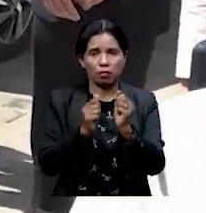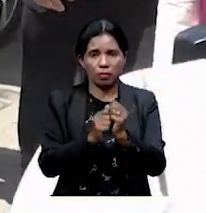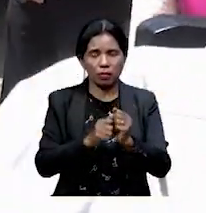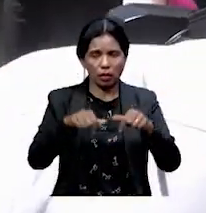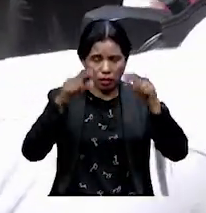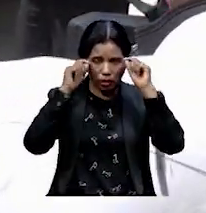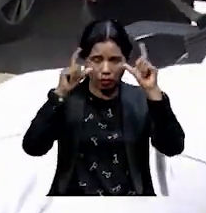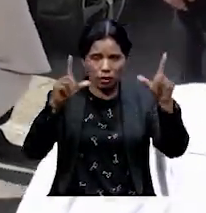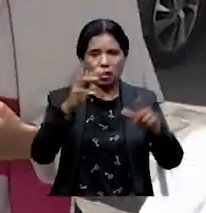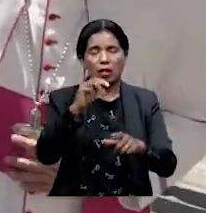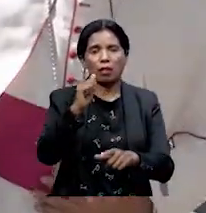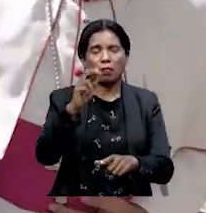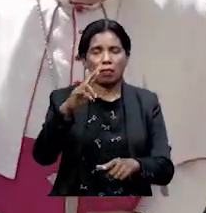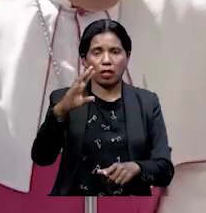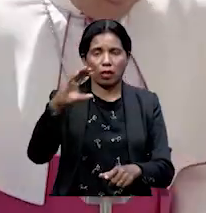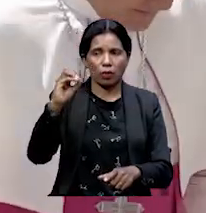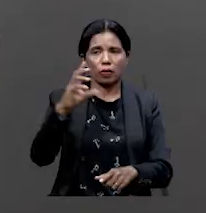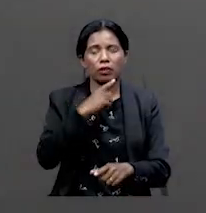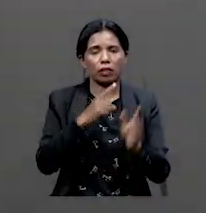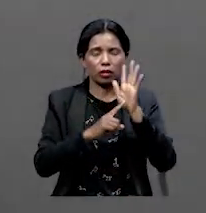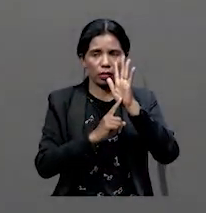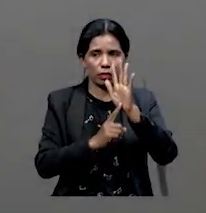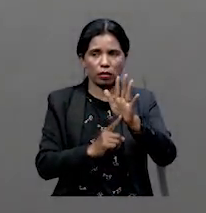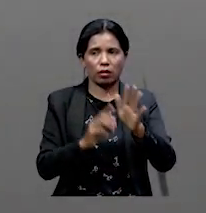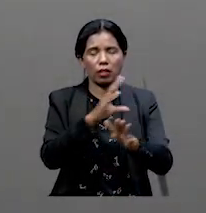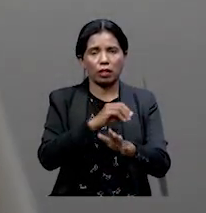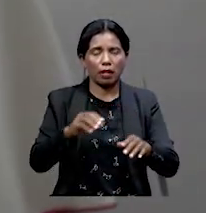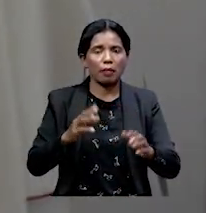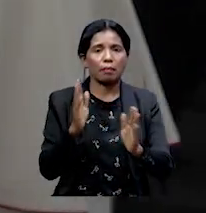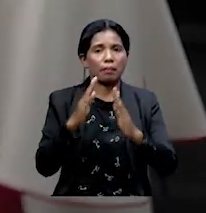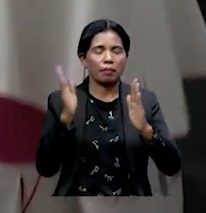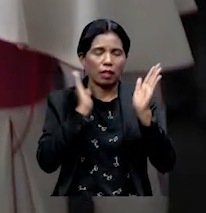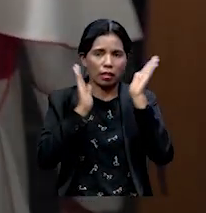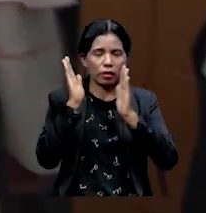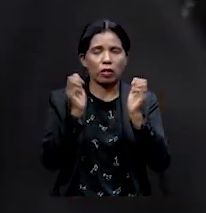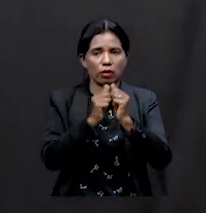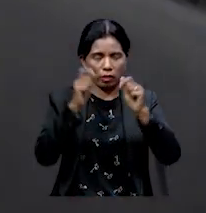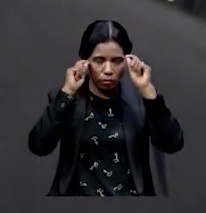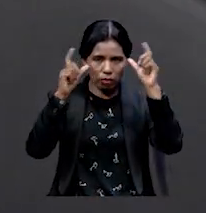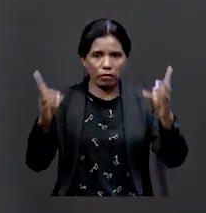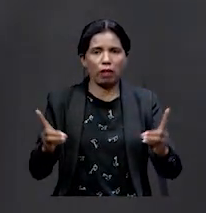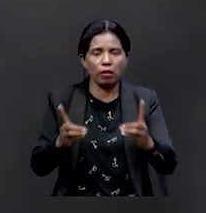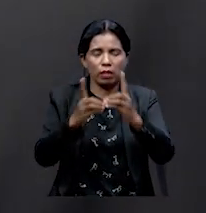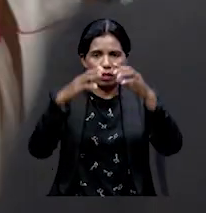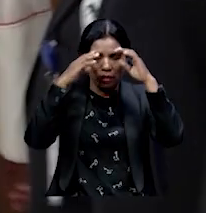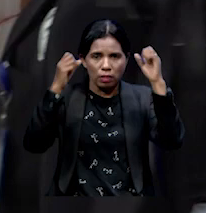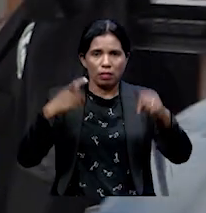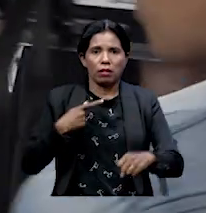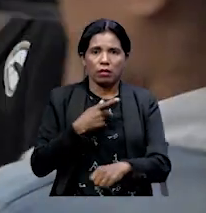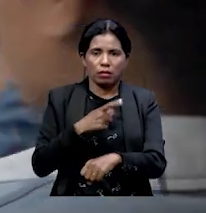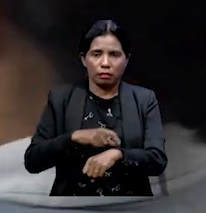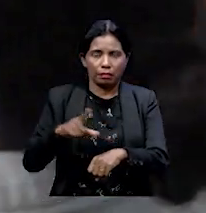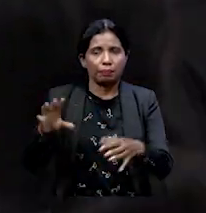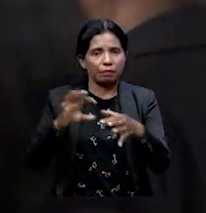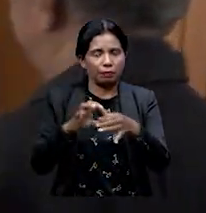Timor-Leste, Marcos Prise, no anúncio apostólico da Malásia no Timor-Leste, a sorumá-lo o presidente do Parlamento Nacional, no membro deputado